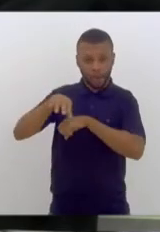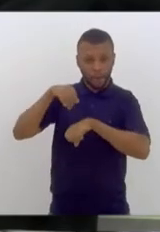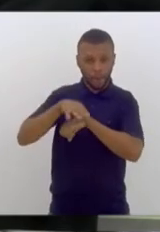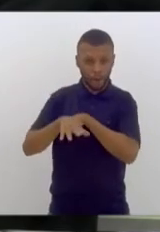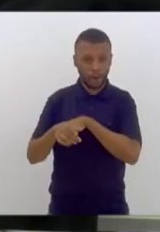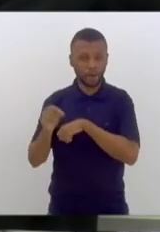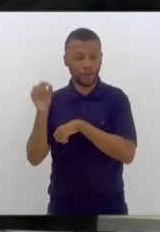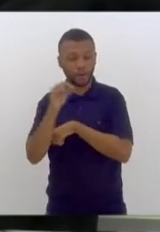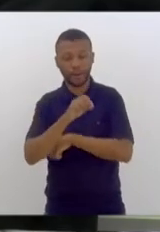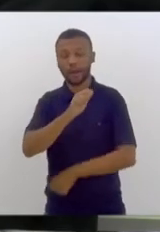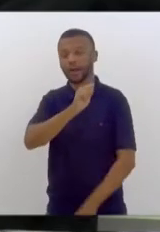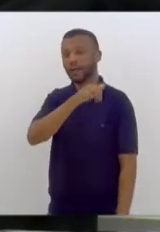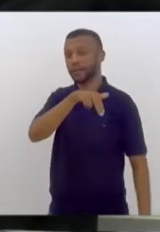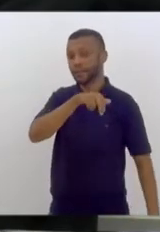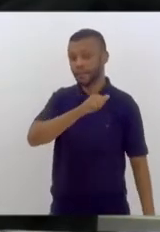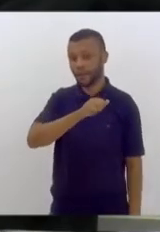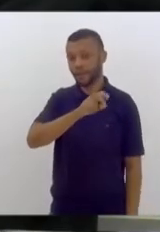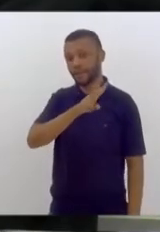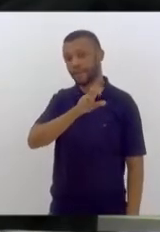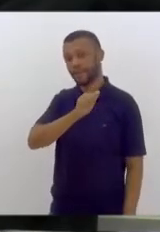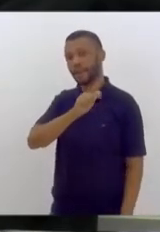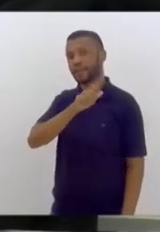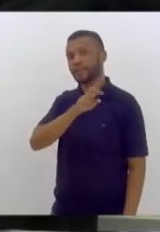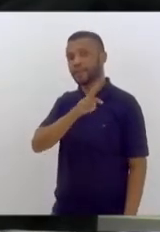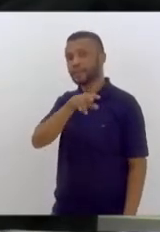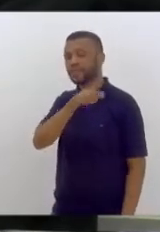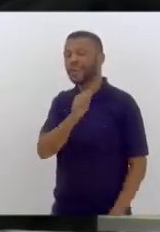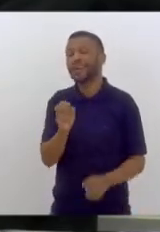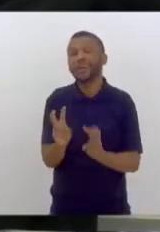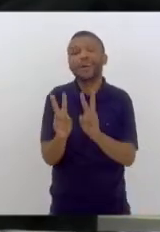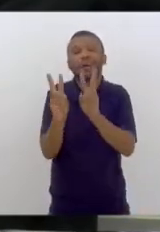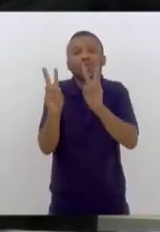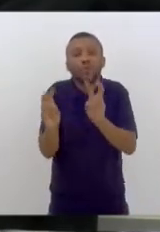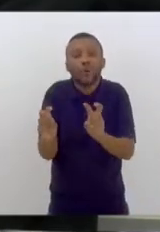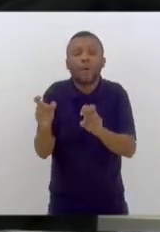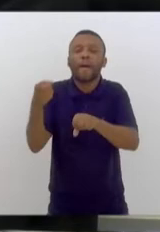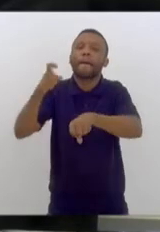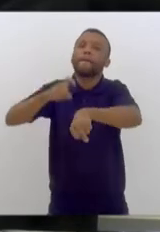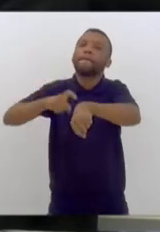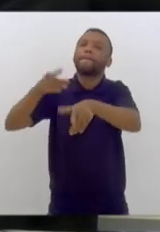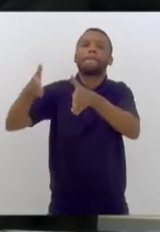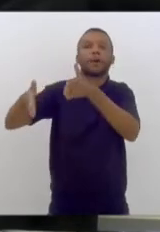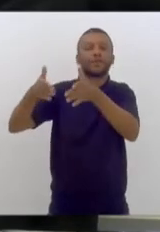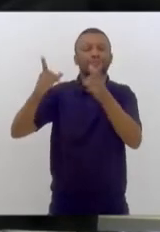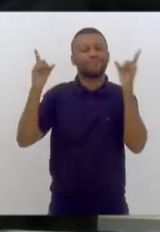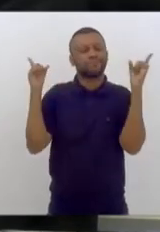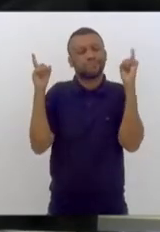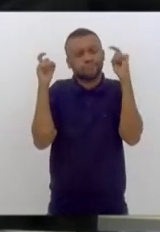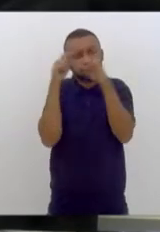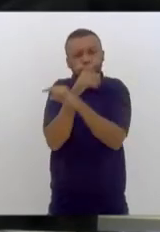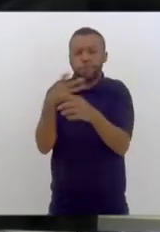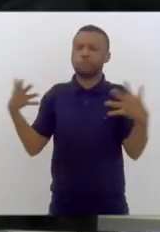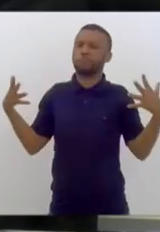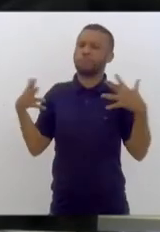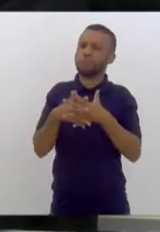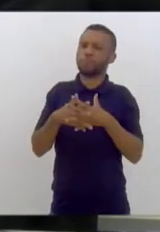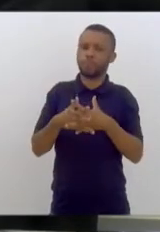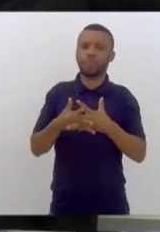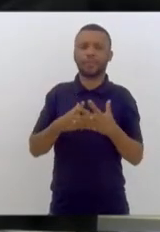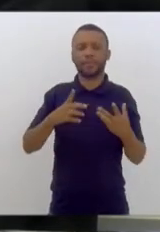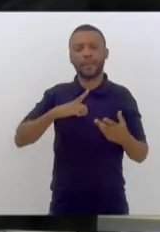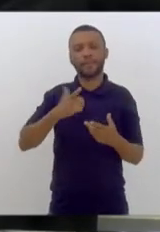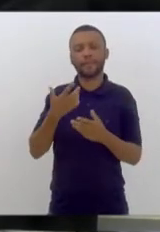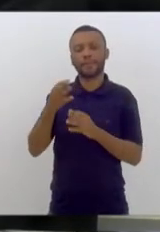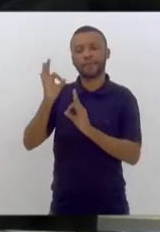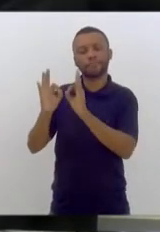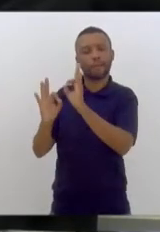Valentina falou em relação ao período difícil que foi, que envolveu essa